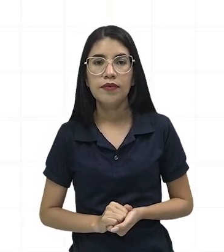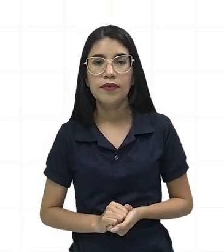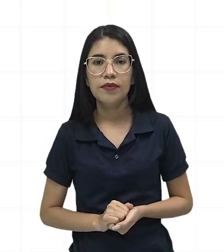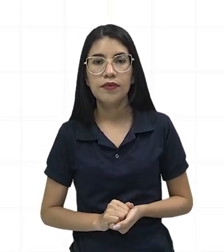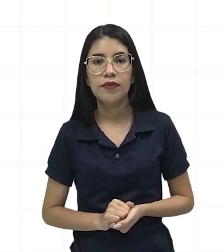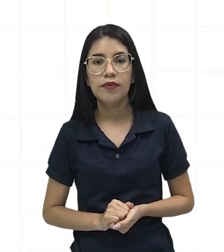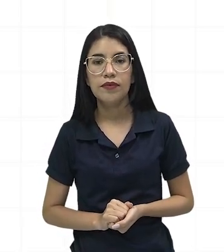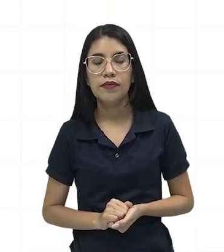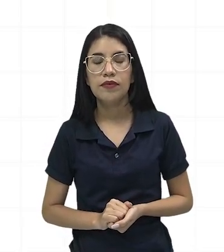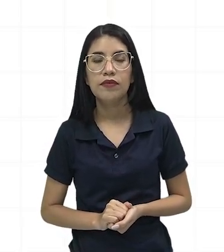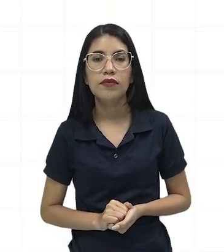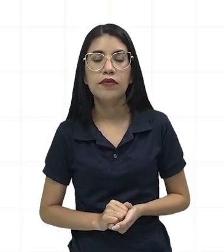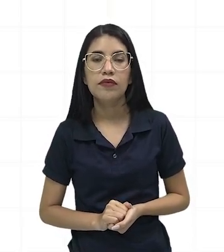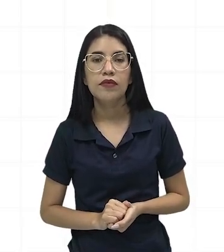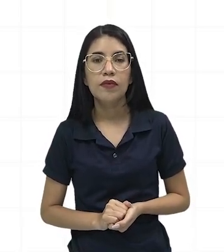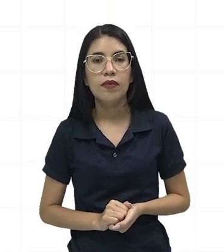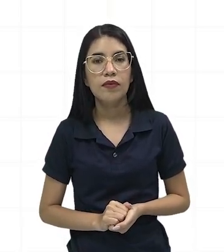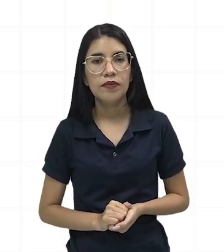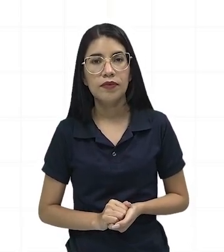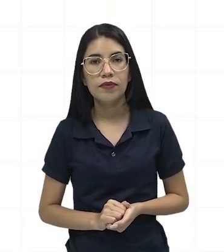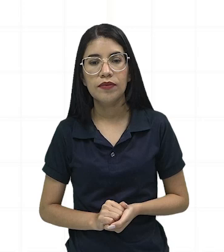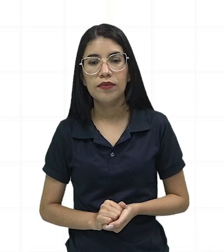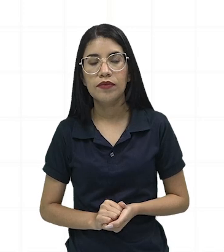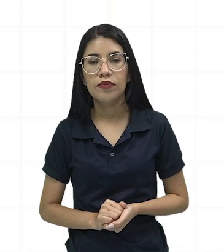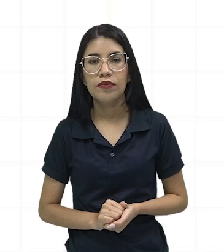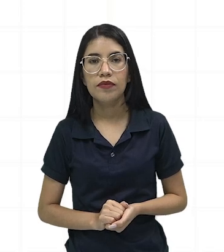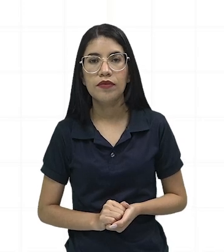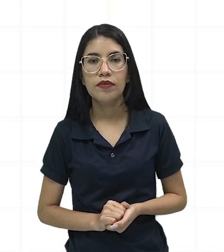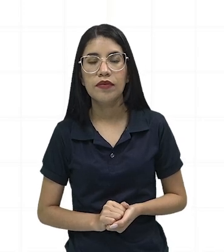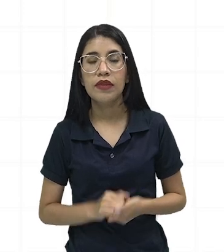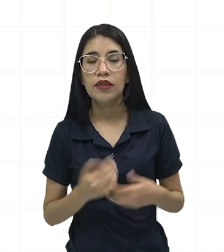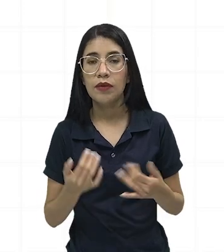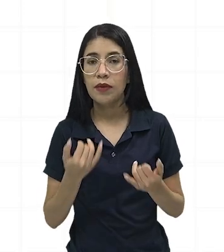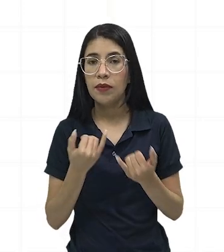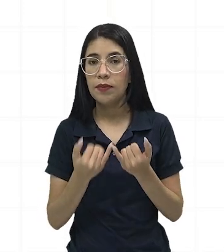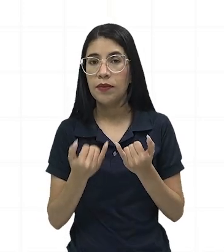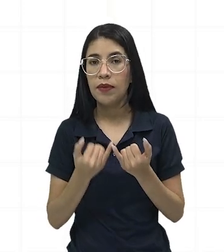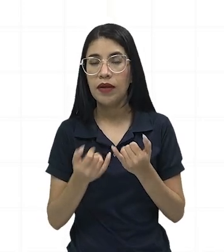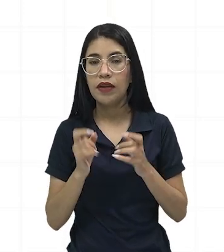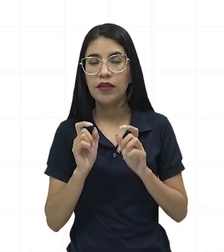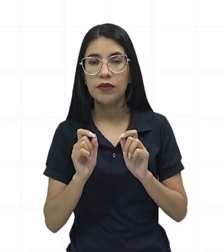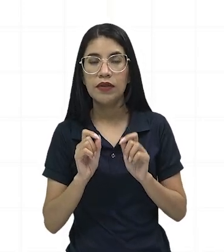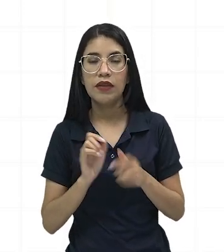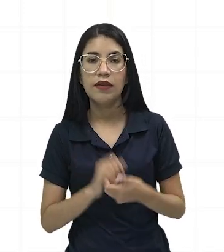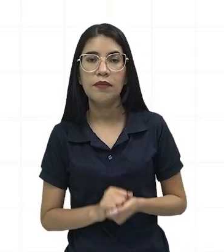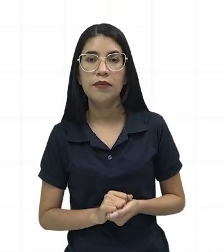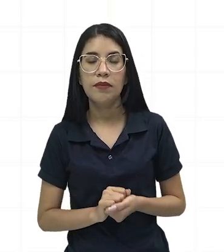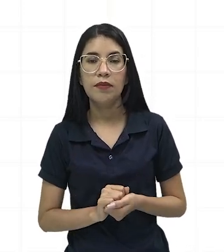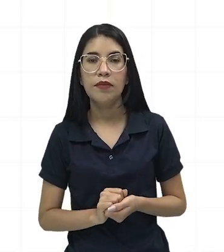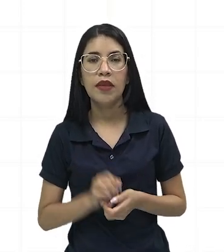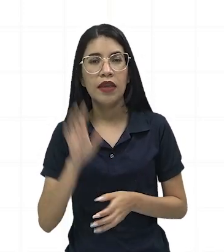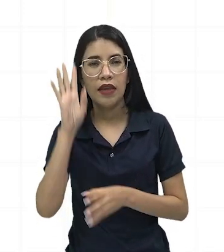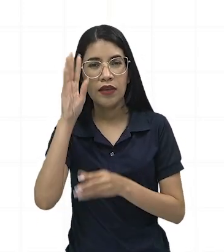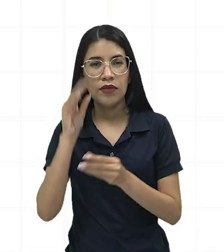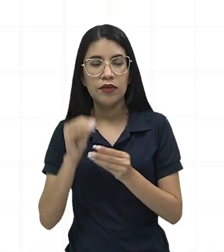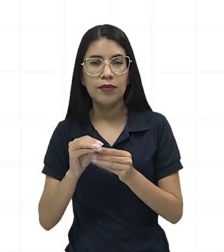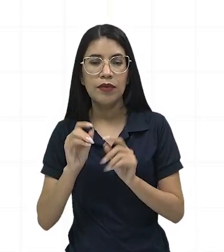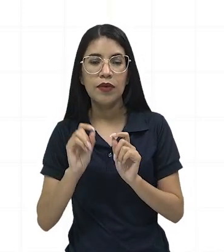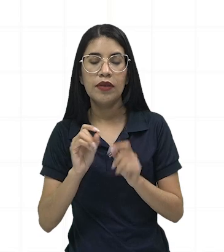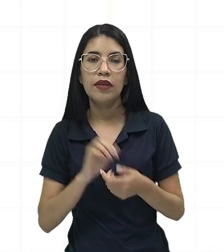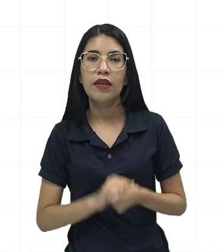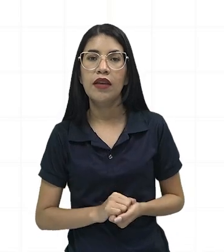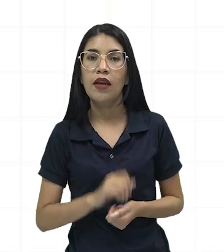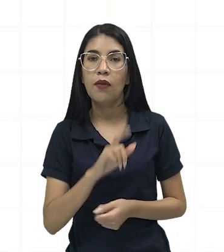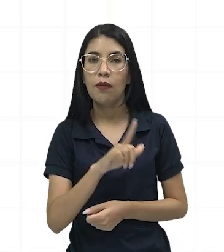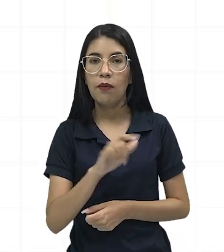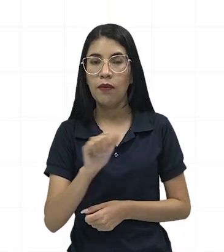Muito bem. Agora, isso aqui está parecendo, né? Poderíamos pensar já nesse caso aqui, ó.